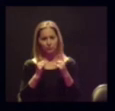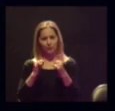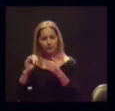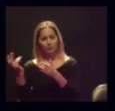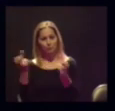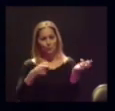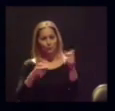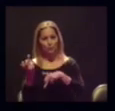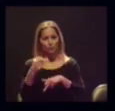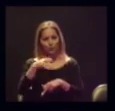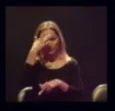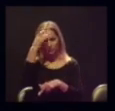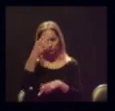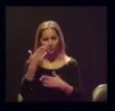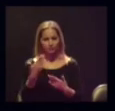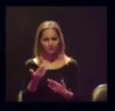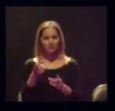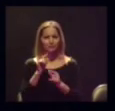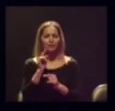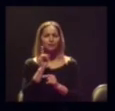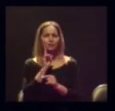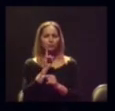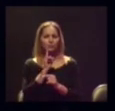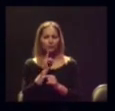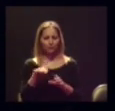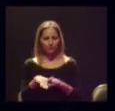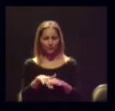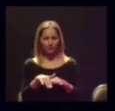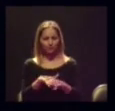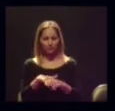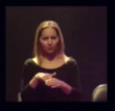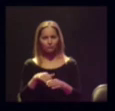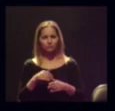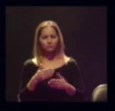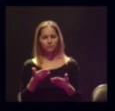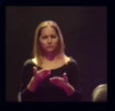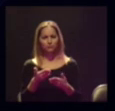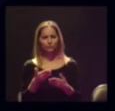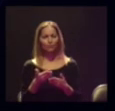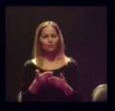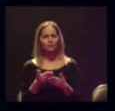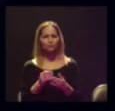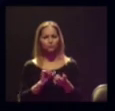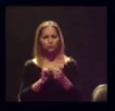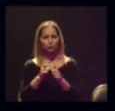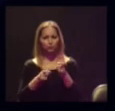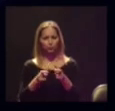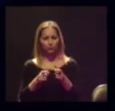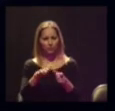por Setúbal, é fundamental a participação ativa dos atletas locais nas